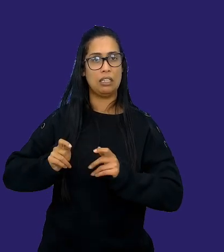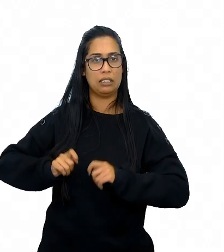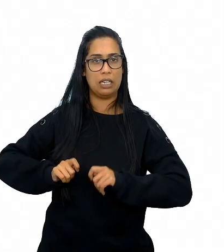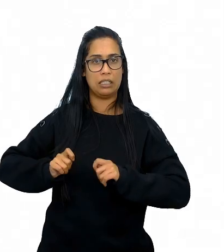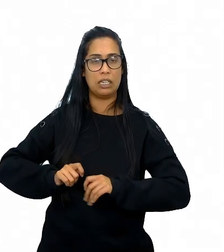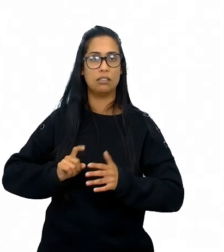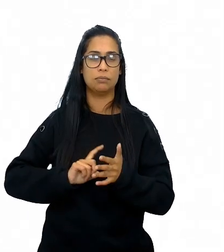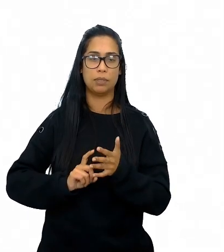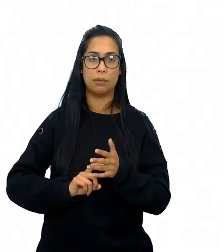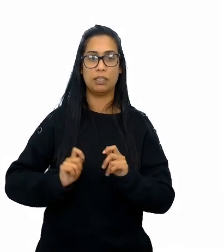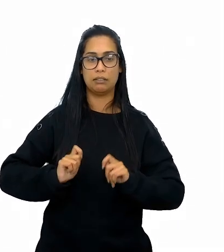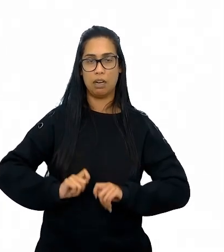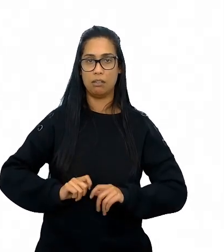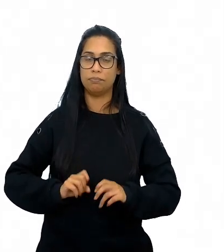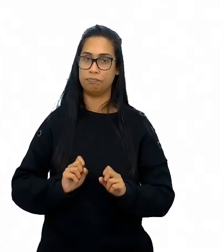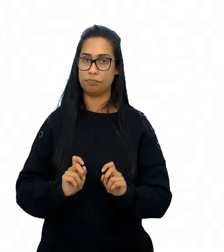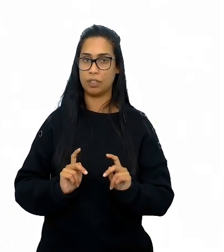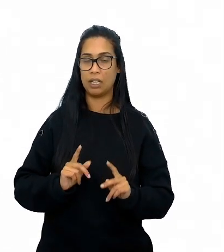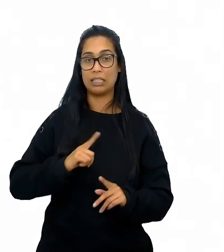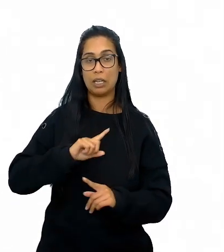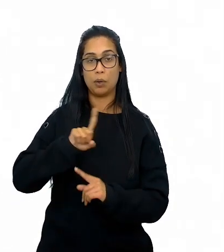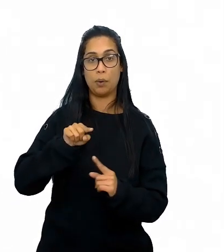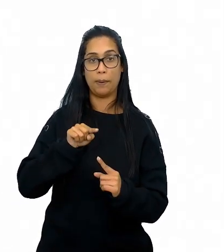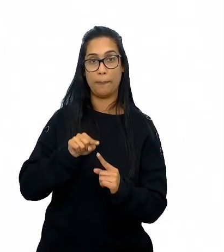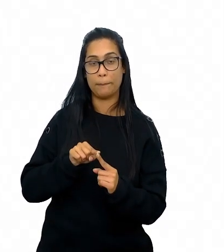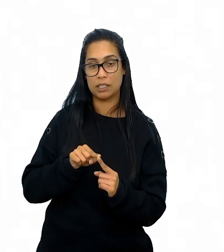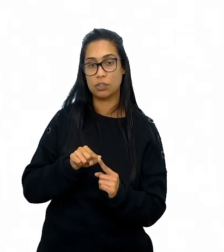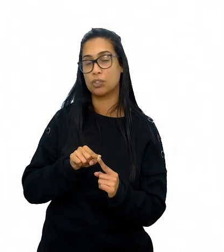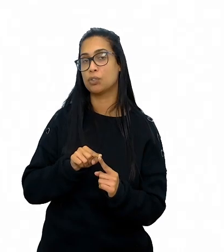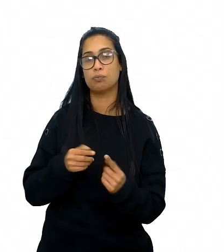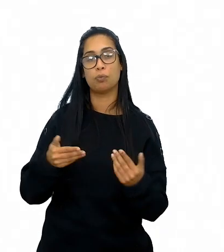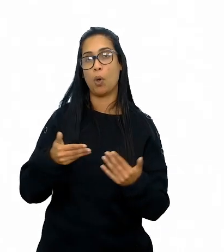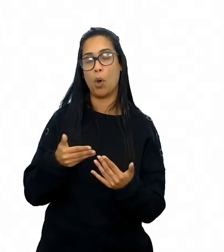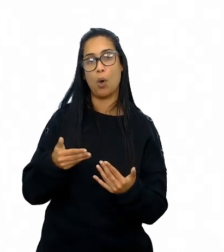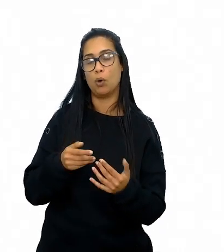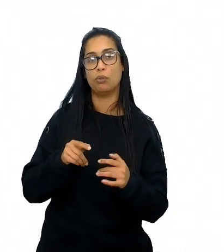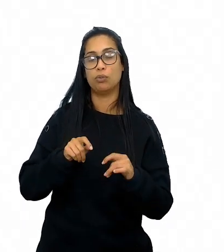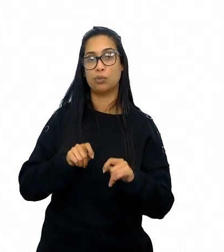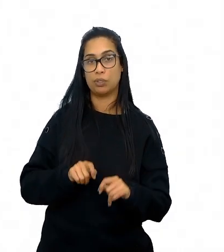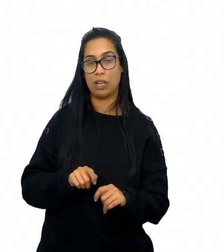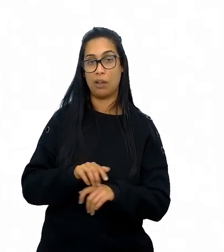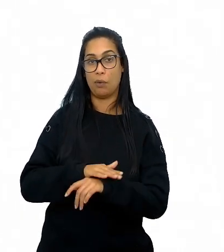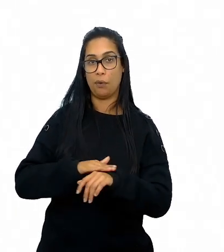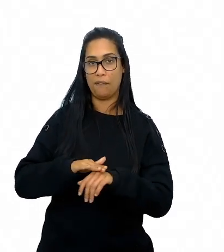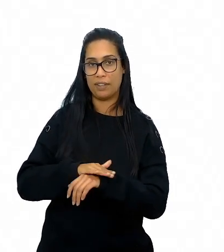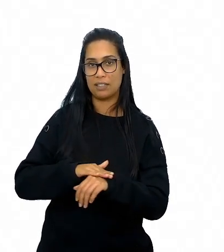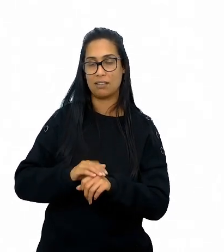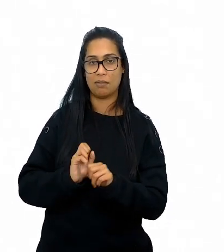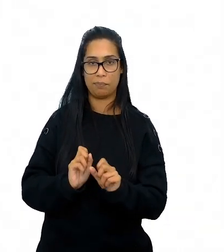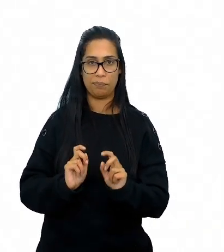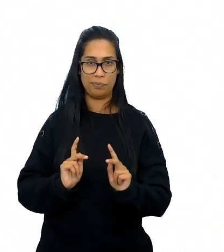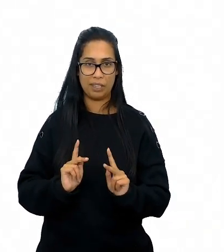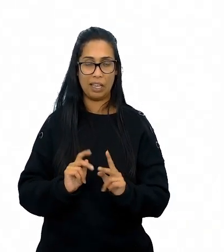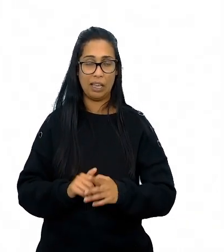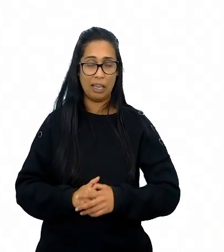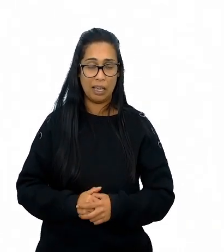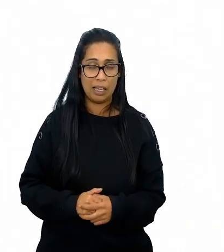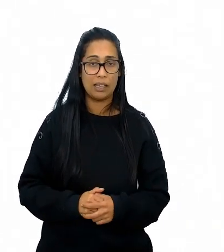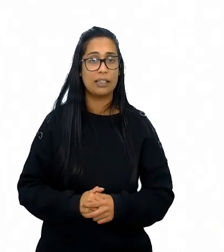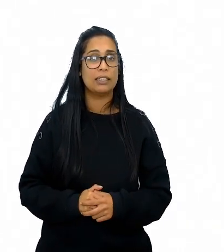impresso, né? Nossos objetivos de hoje, vamos conversar então. Primeira coisa, né, retomar um pouquinho